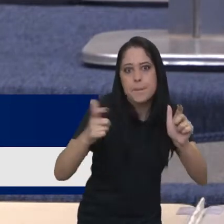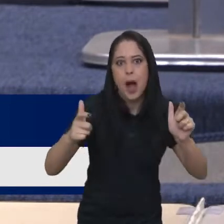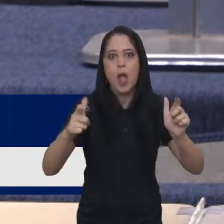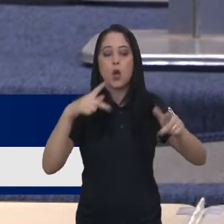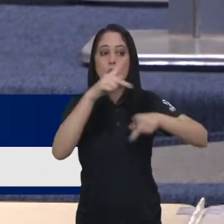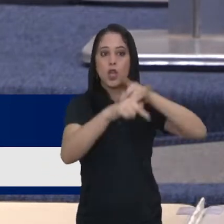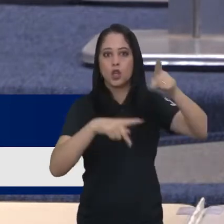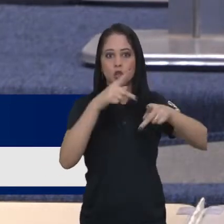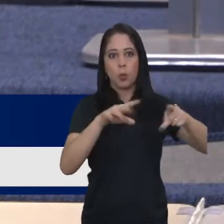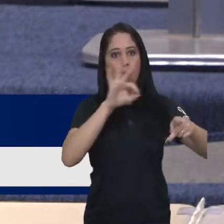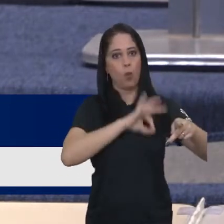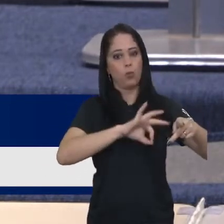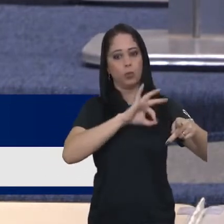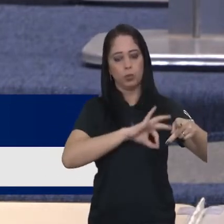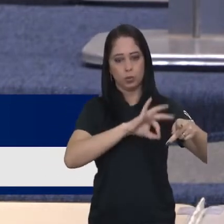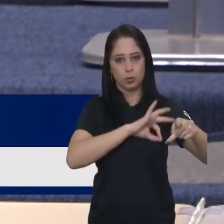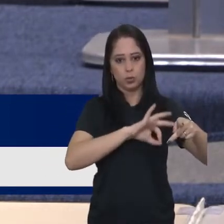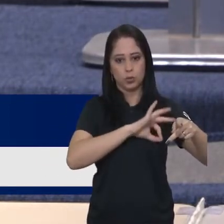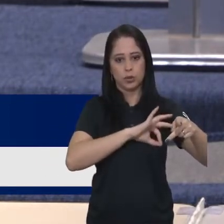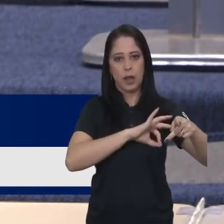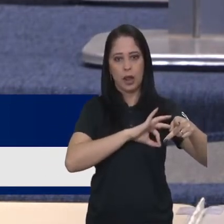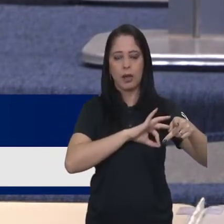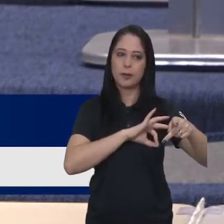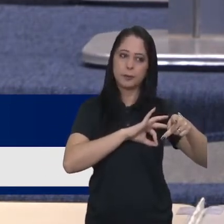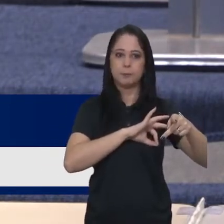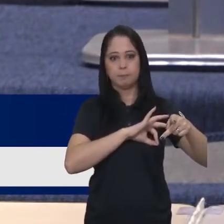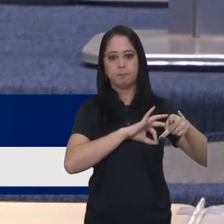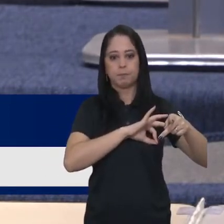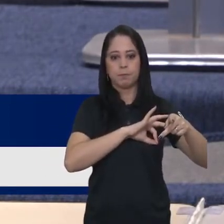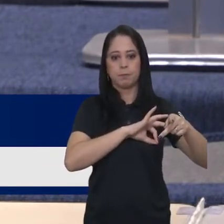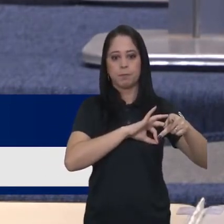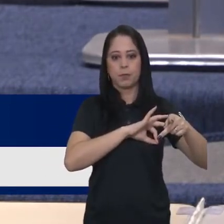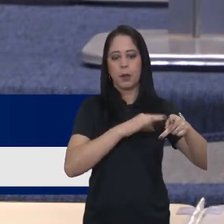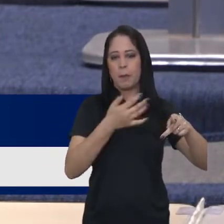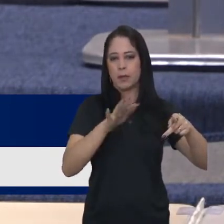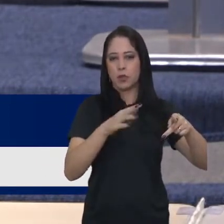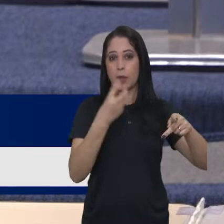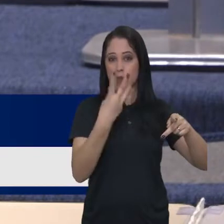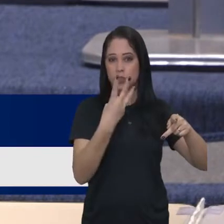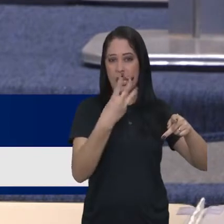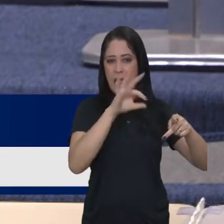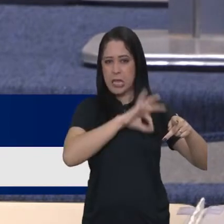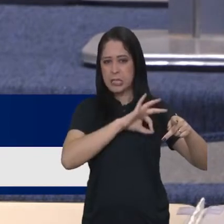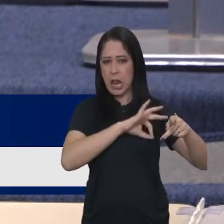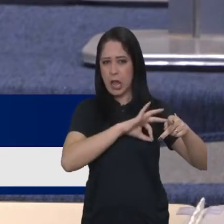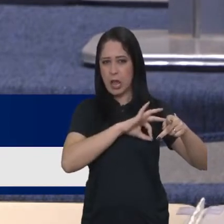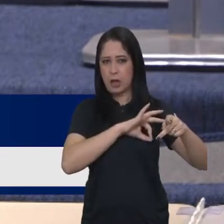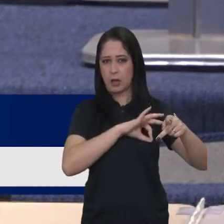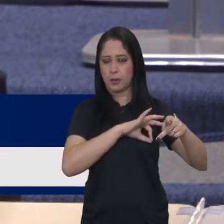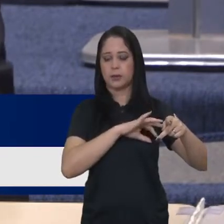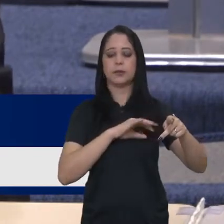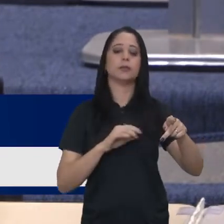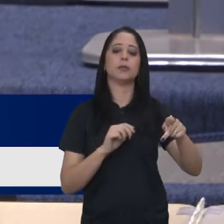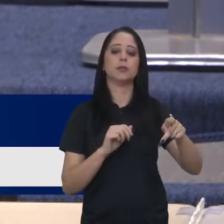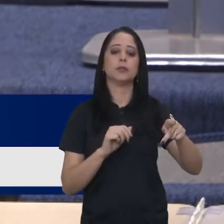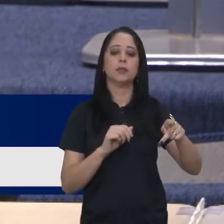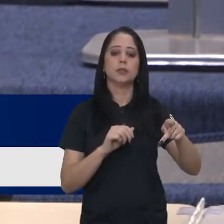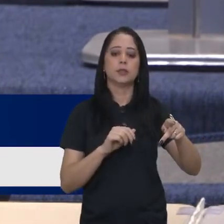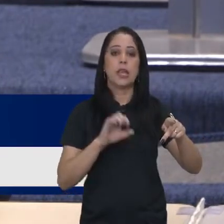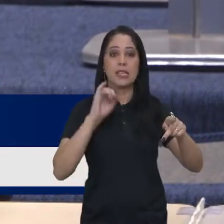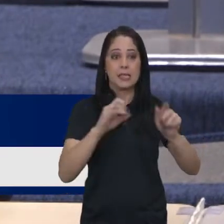rendimento abaixo, lá são cinco salários mínimos, a gente usa como parâmetro três salários mínimos, mas lá são cinco.